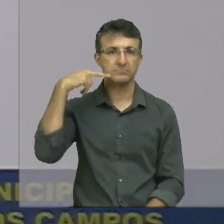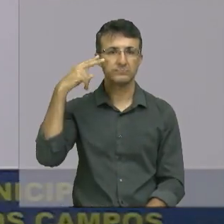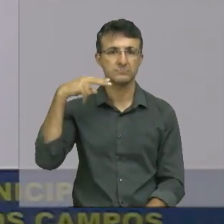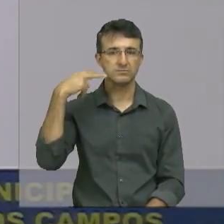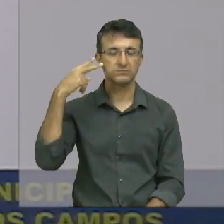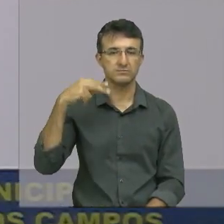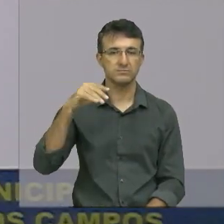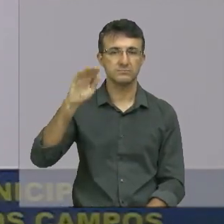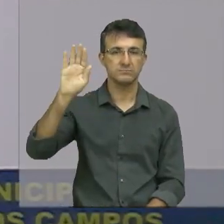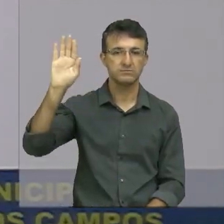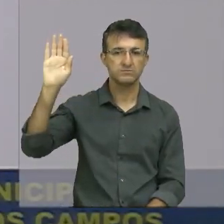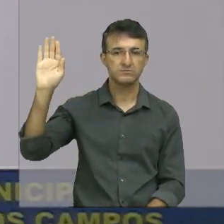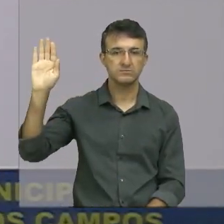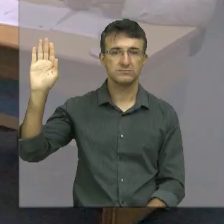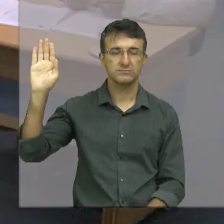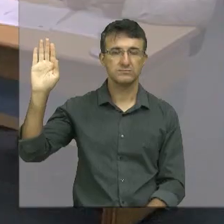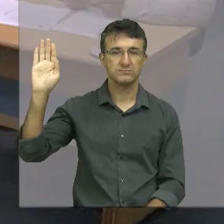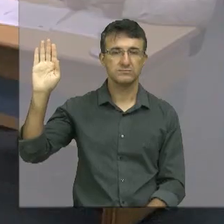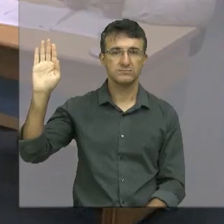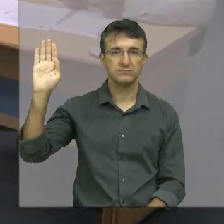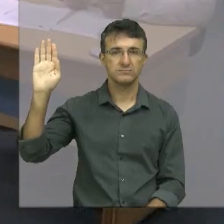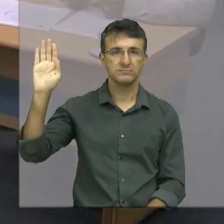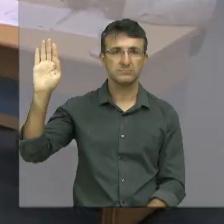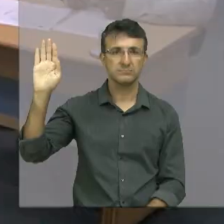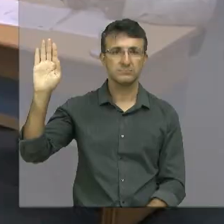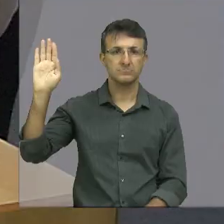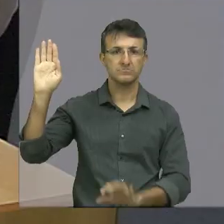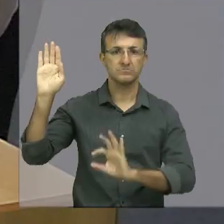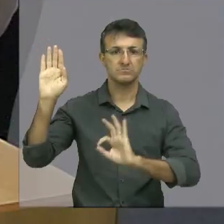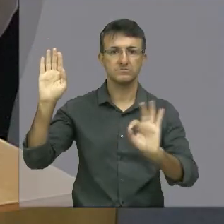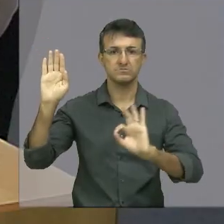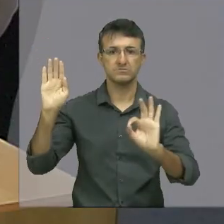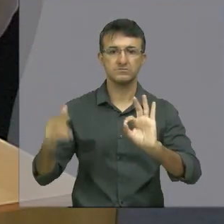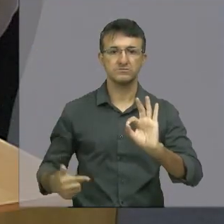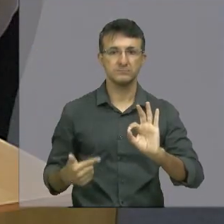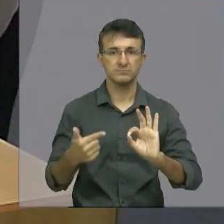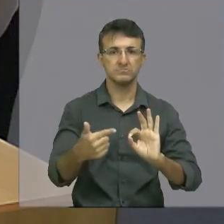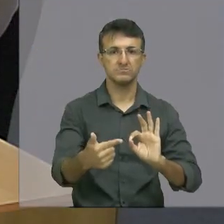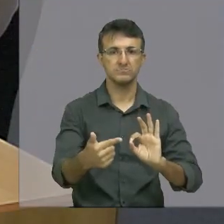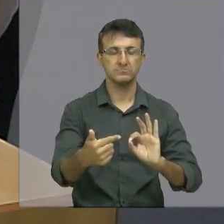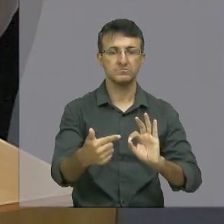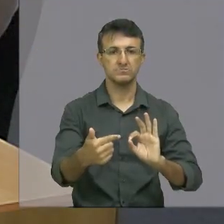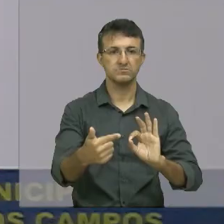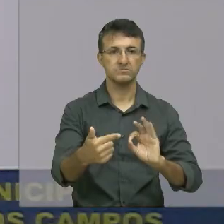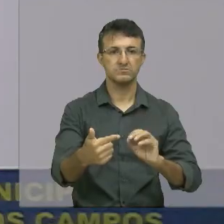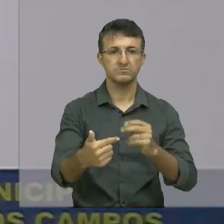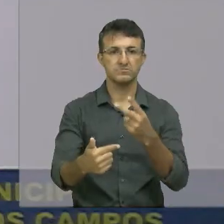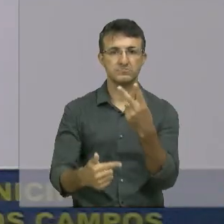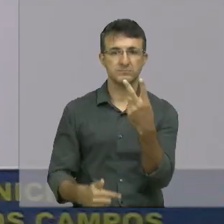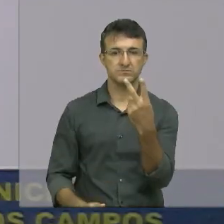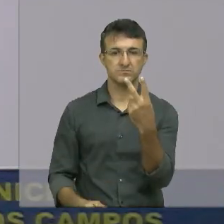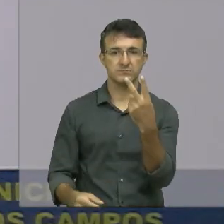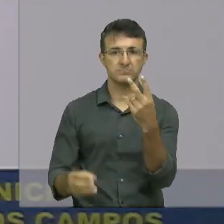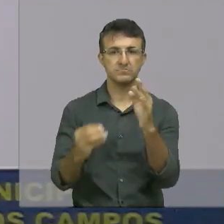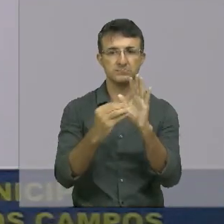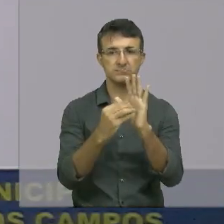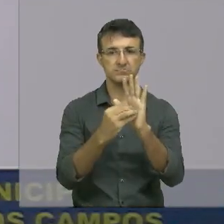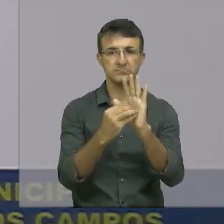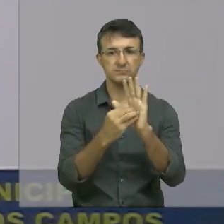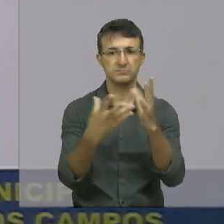como estão e os contrários que se manifestem. Nenhuma manifestação contrária. Emenda número 2, aprovada por